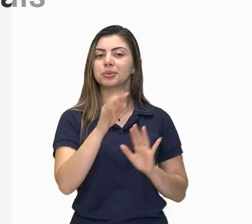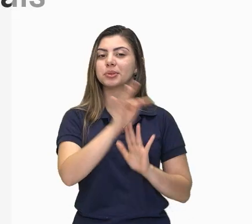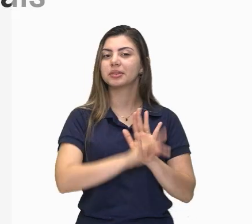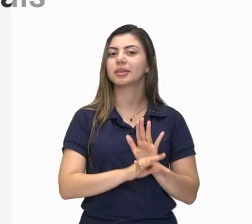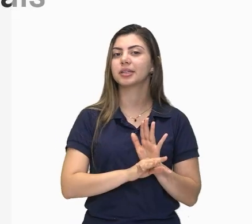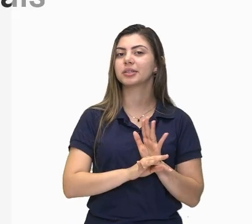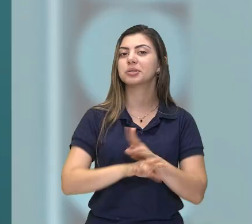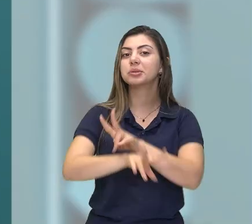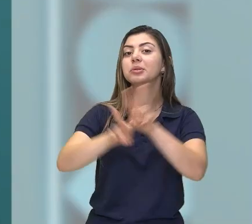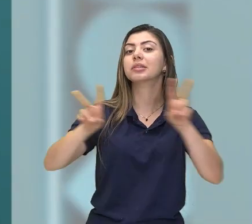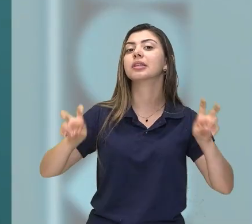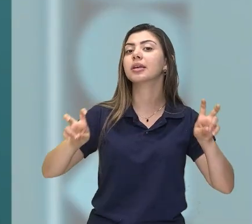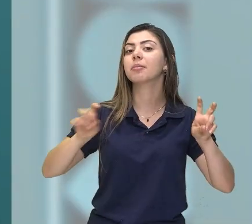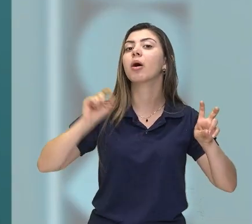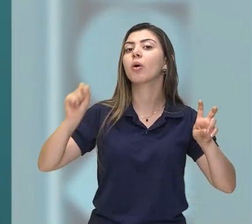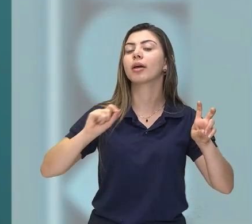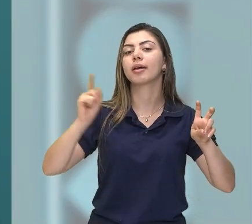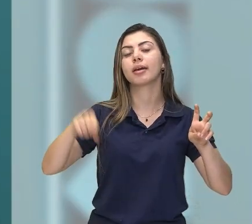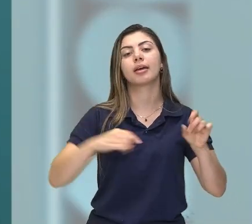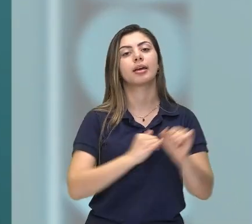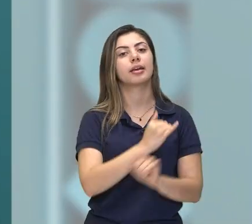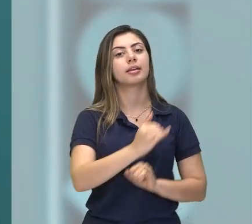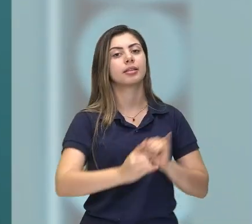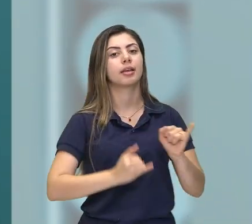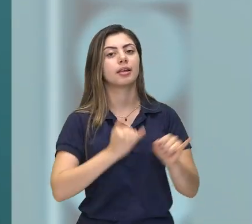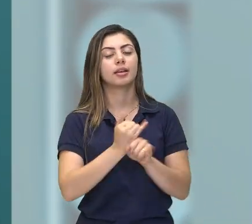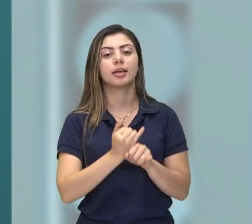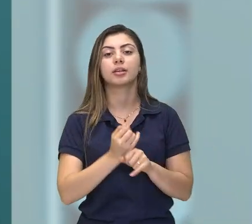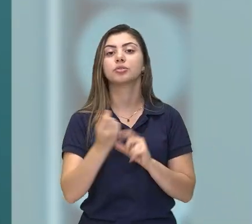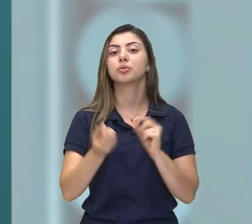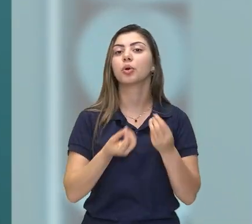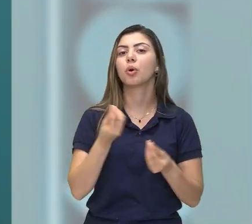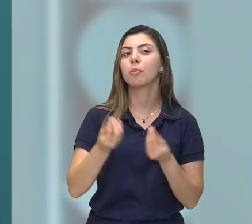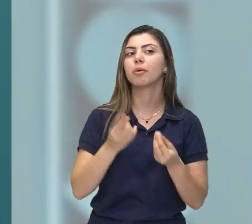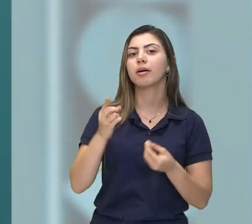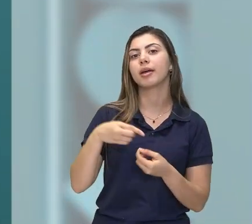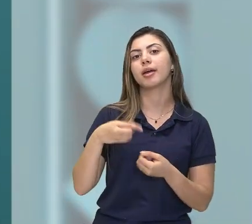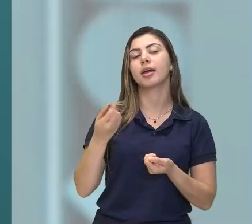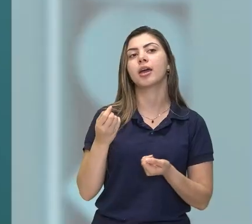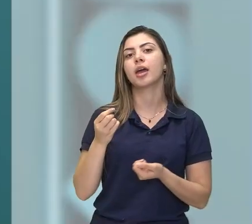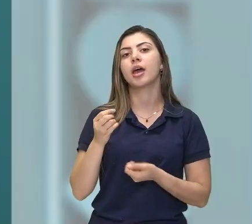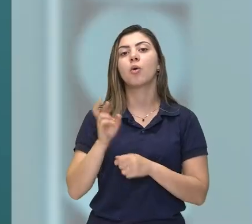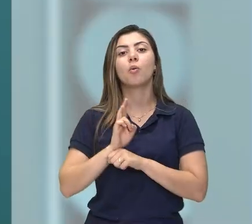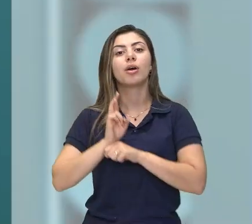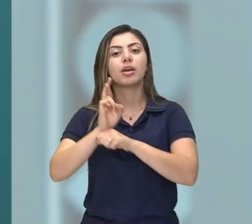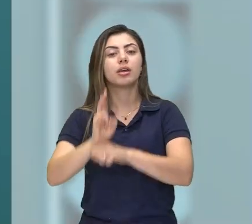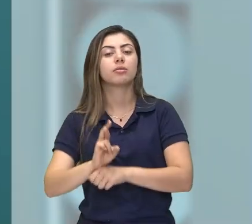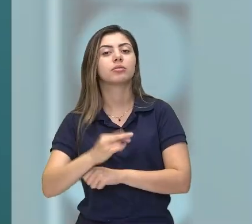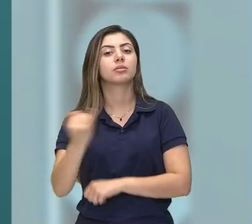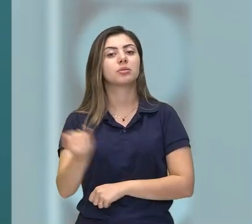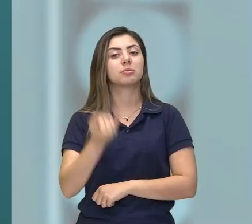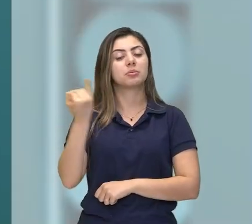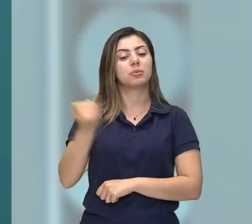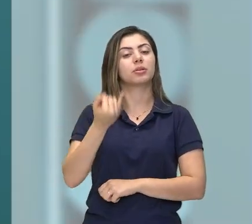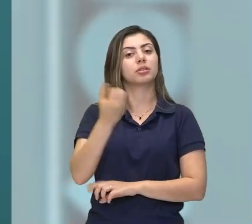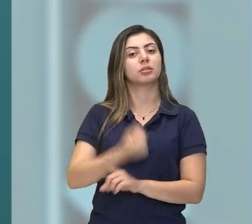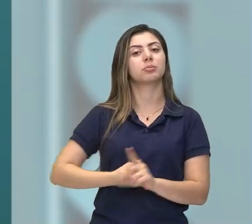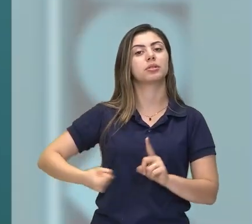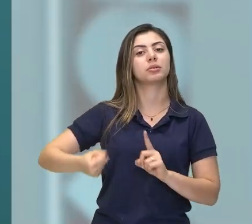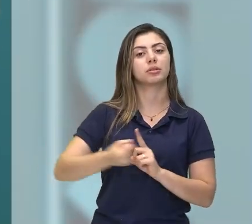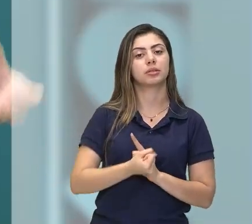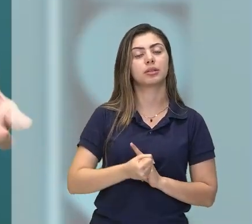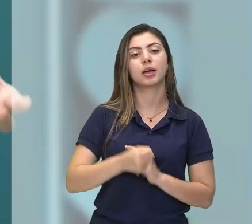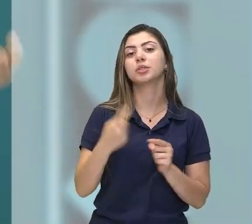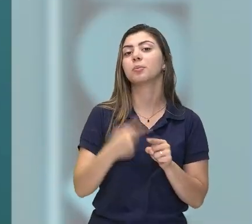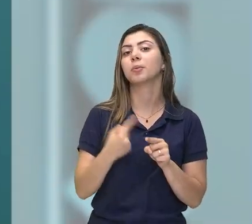primeiramente, fala do quê? Que a internet está se tornando um recurso muito importante, essencial na nossa sociedade, sobretudo